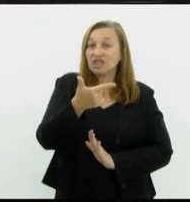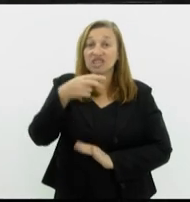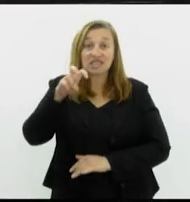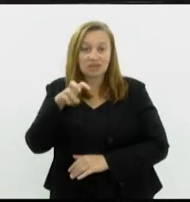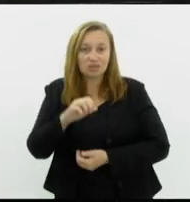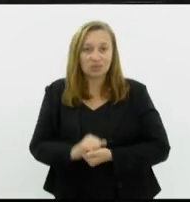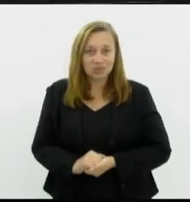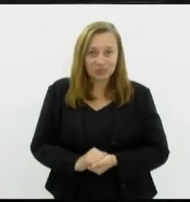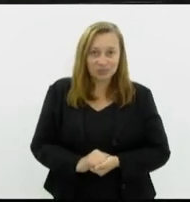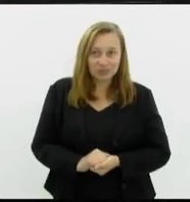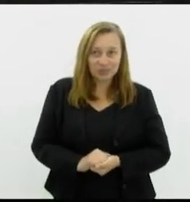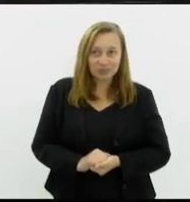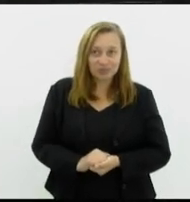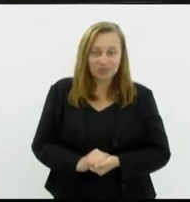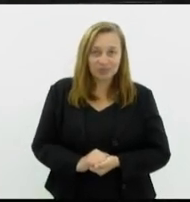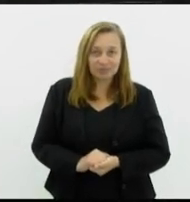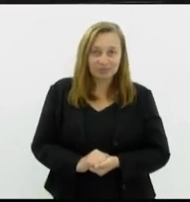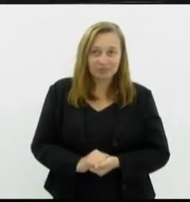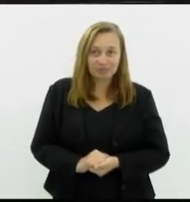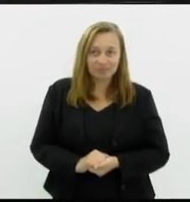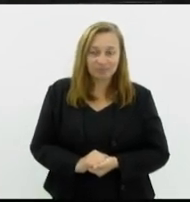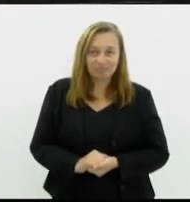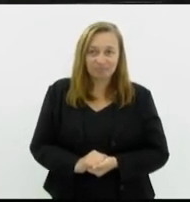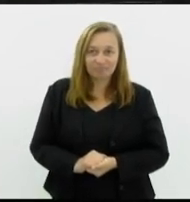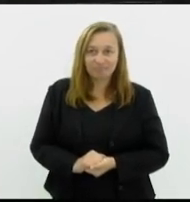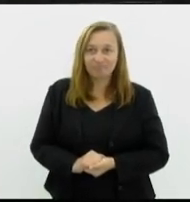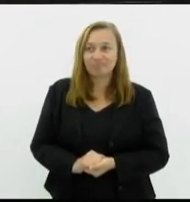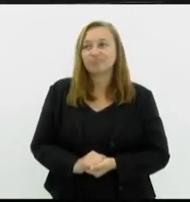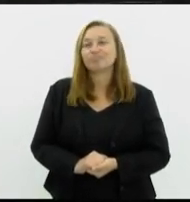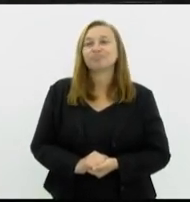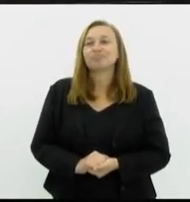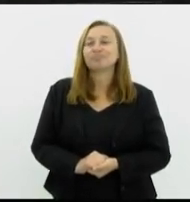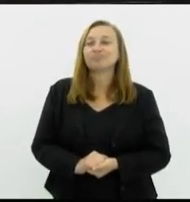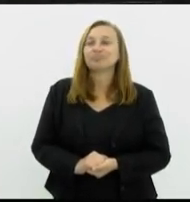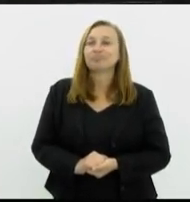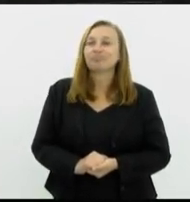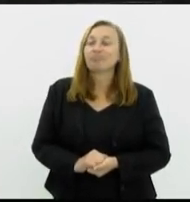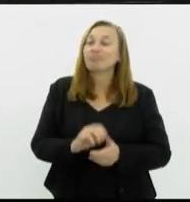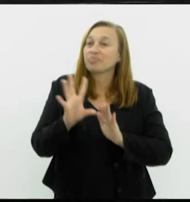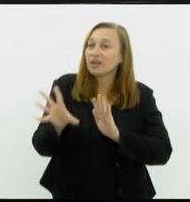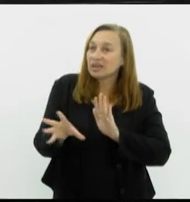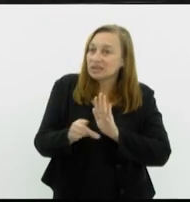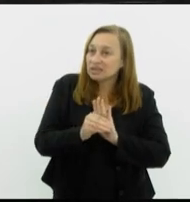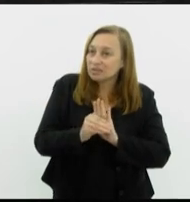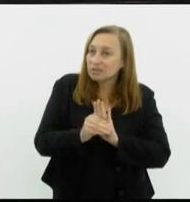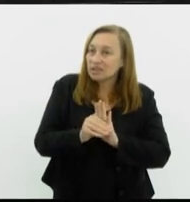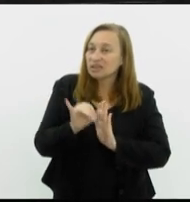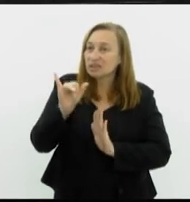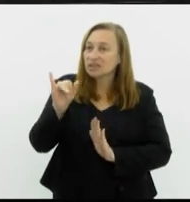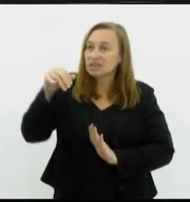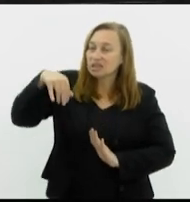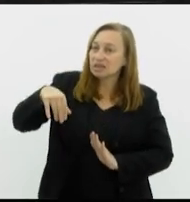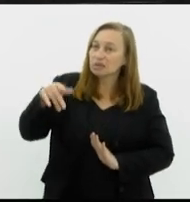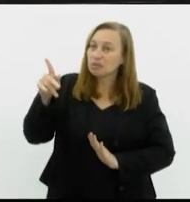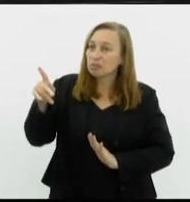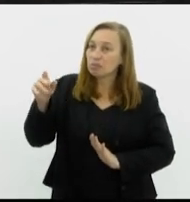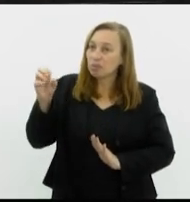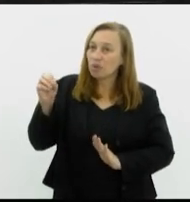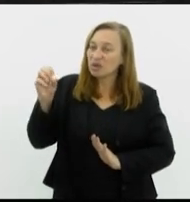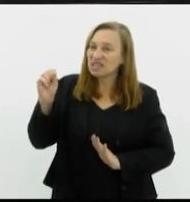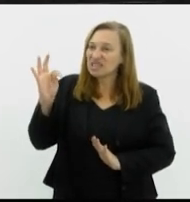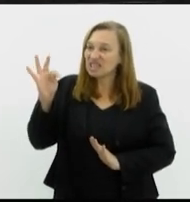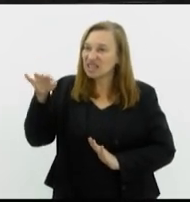2025, no que concerne às emendas impositivas de orçamento,